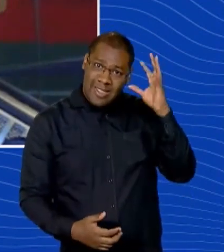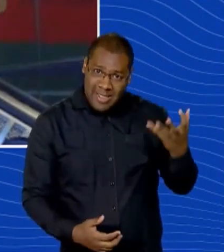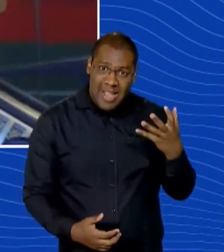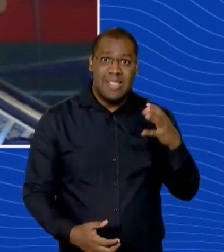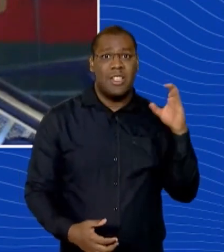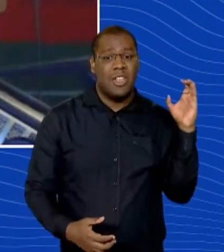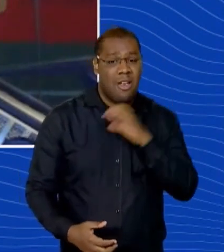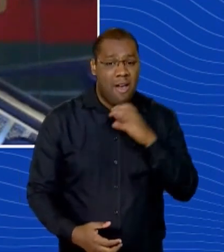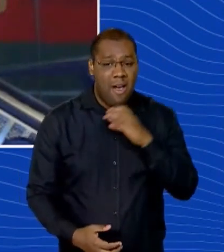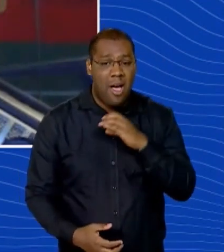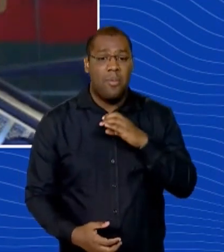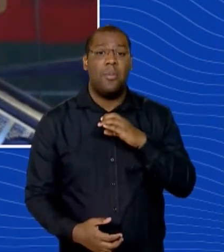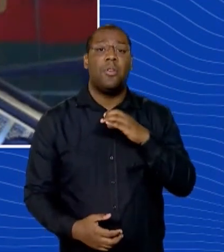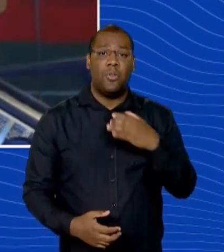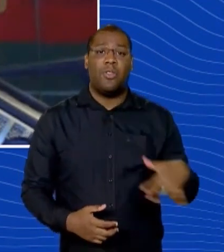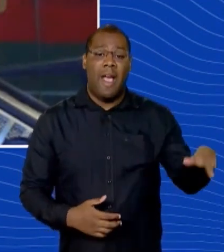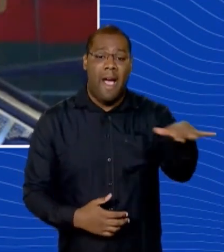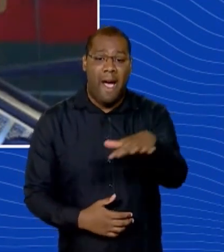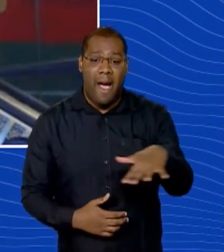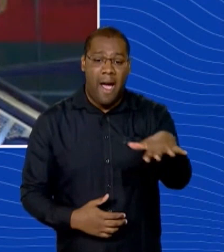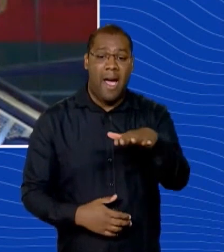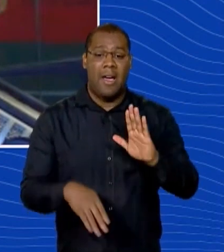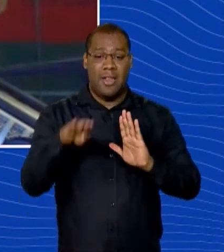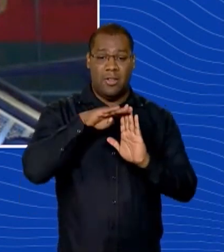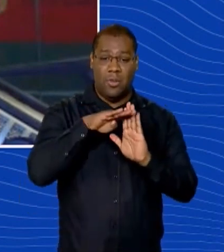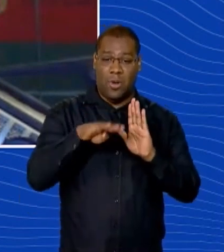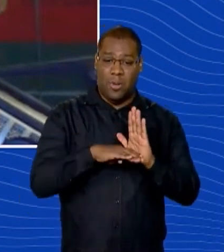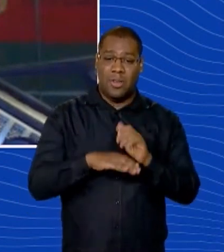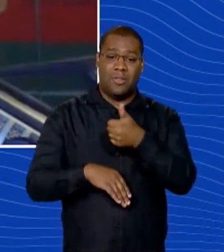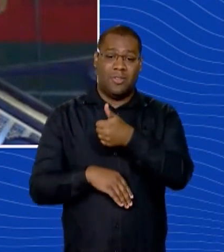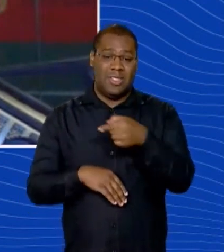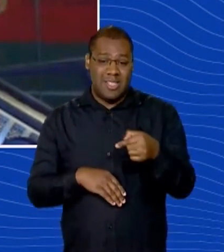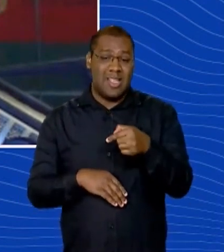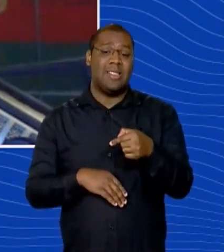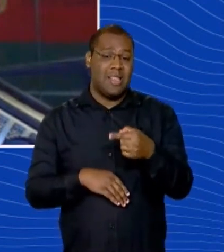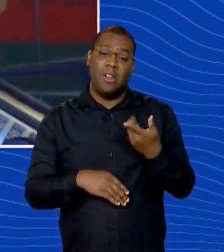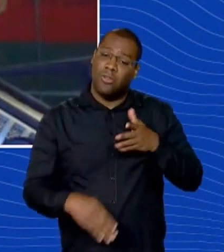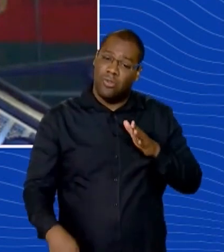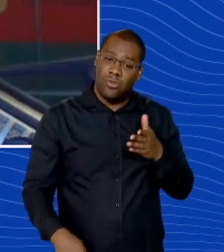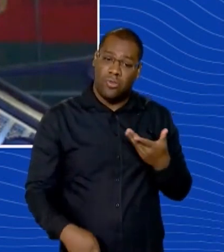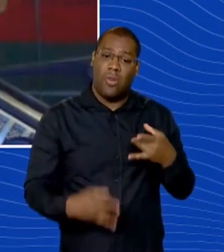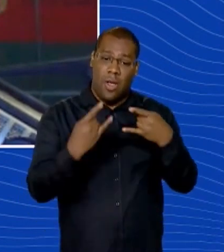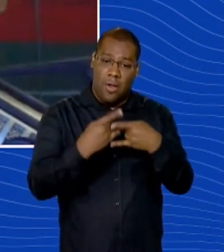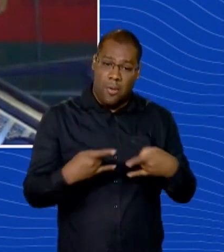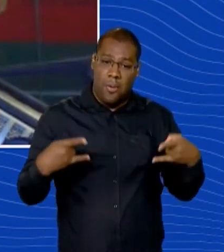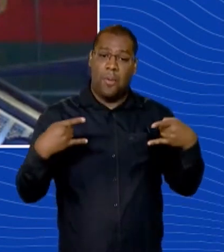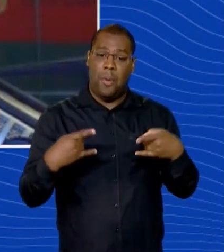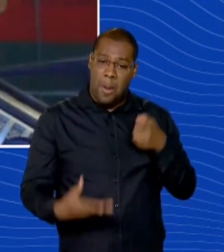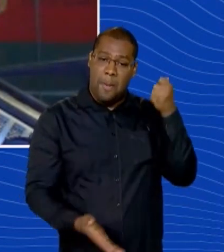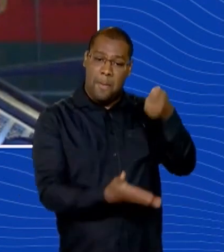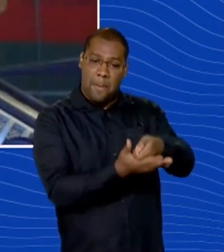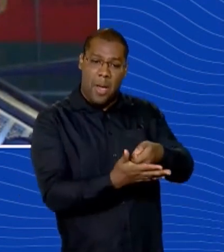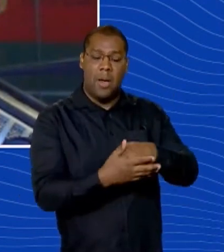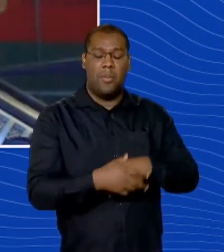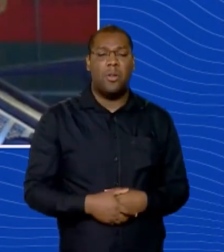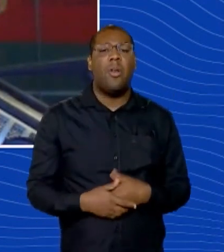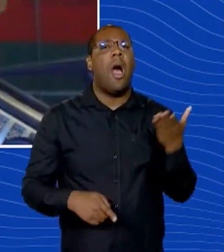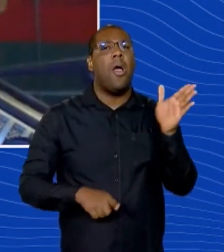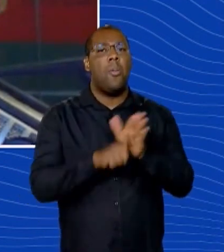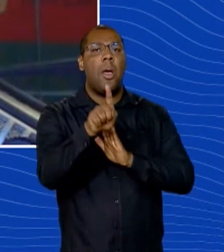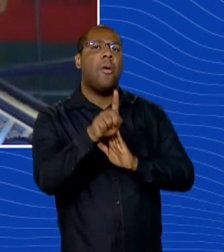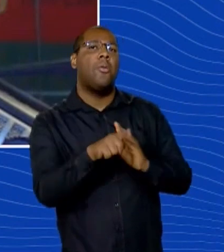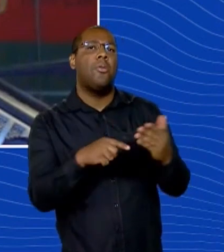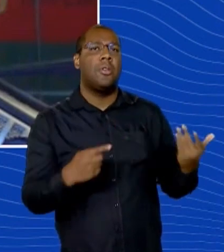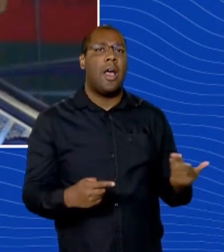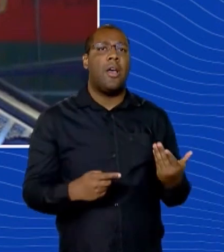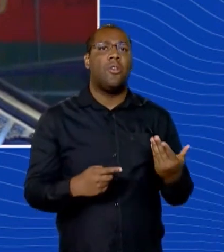pagamento de 17 setores importantíssimos da economia qual seria na sua visão essa solução por parte da sua equipe Econômica